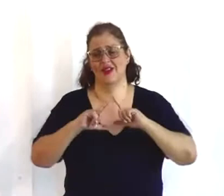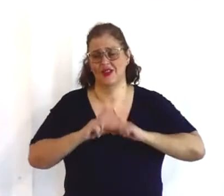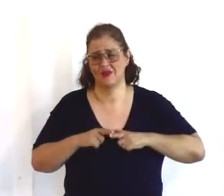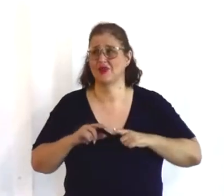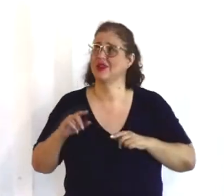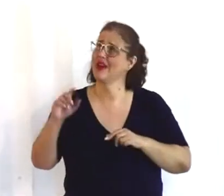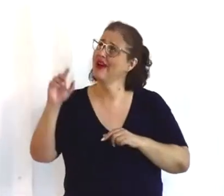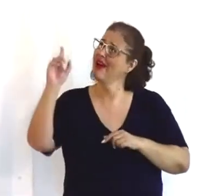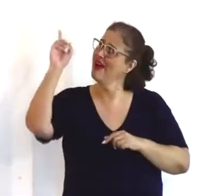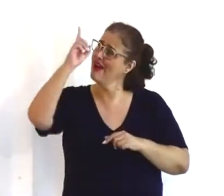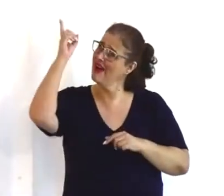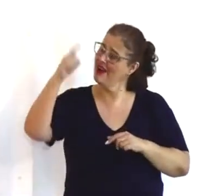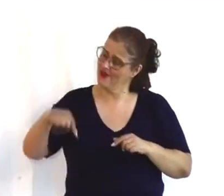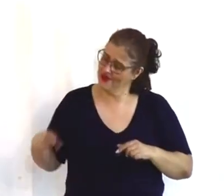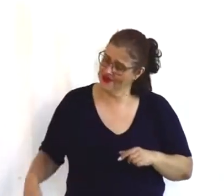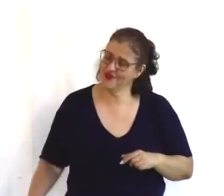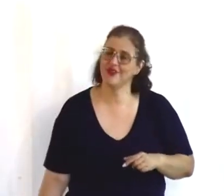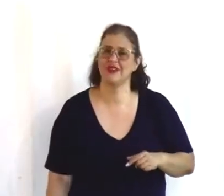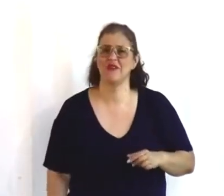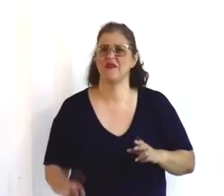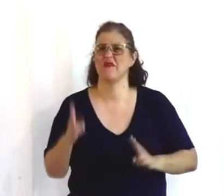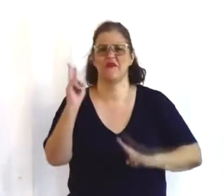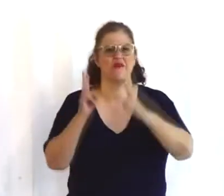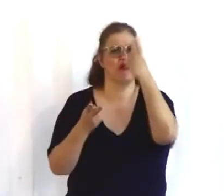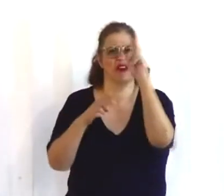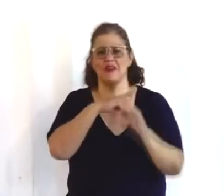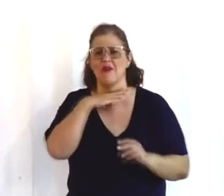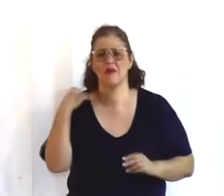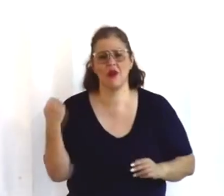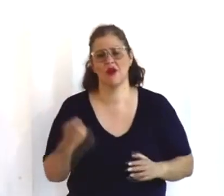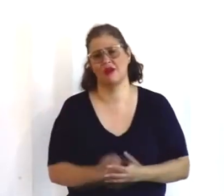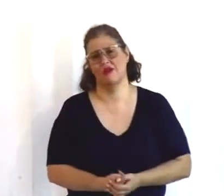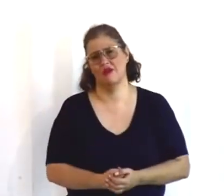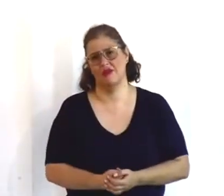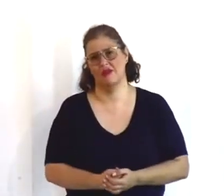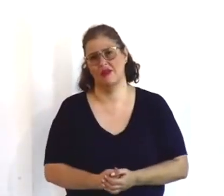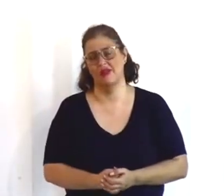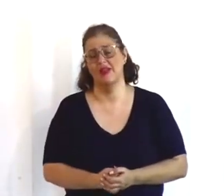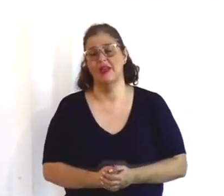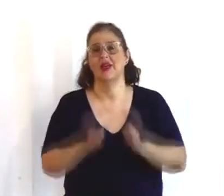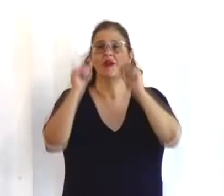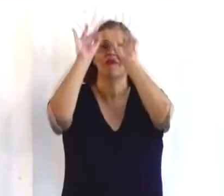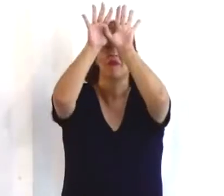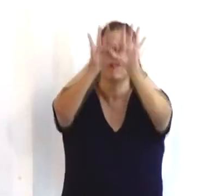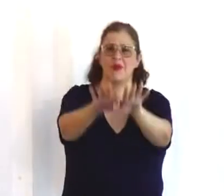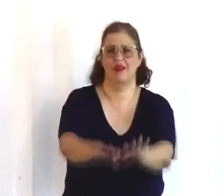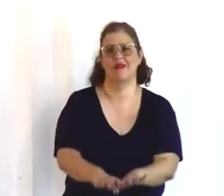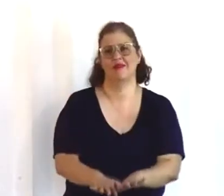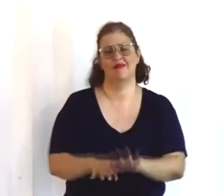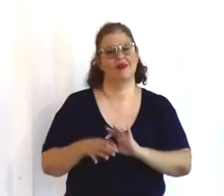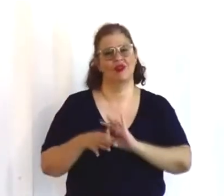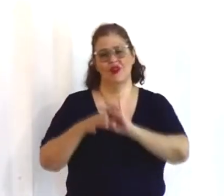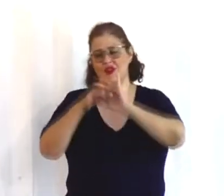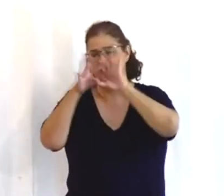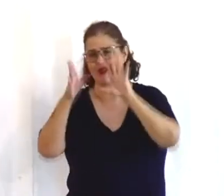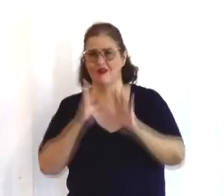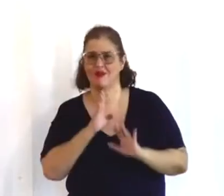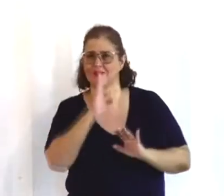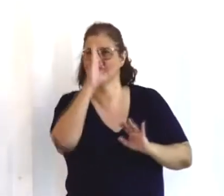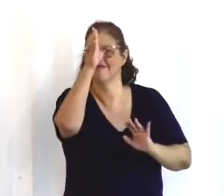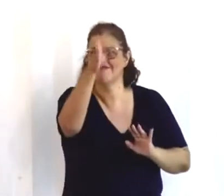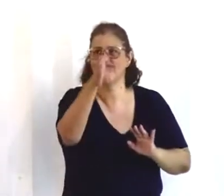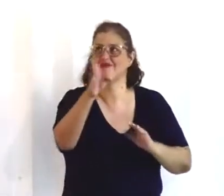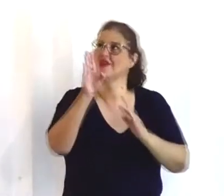venceu a morte, e nos deu agora a bênção de termos livre acesso ao Pai. O pecado que